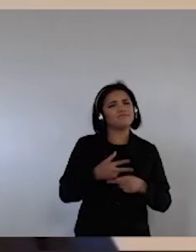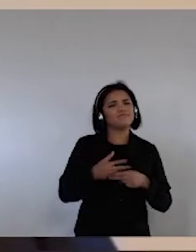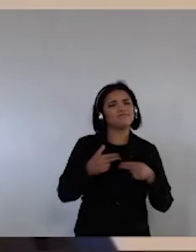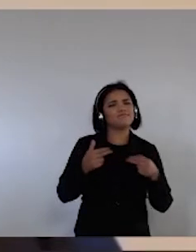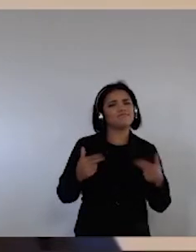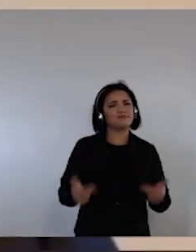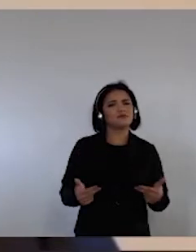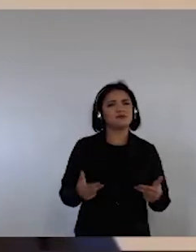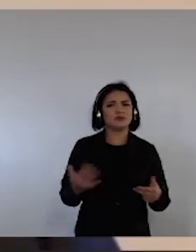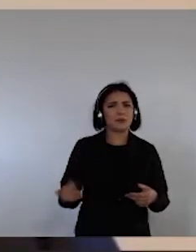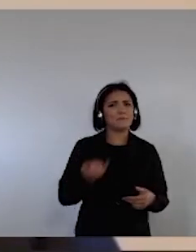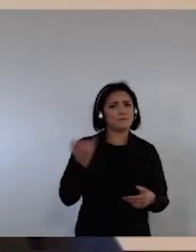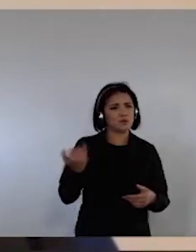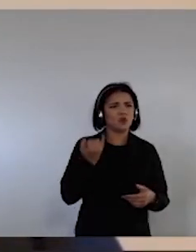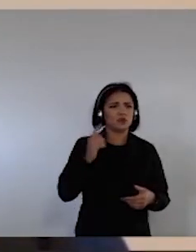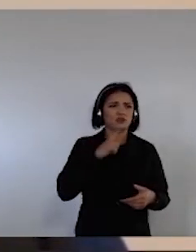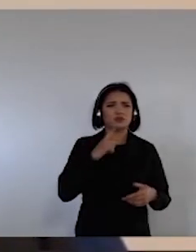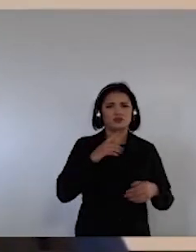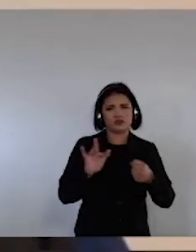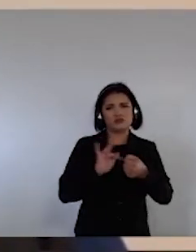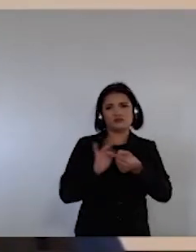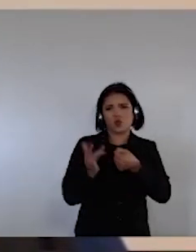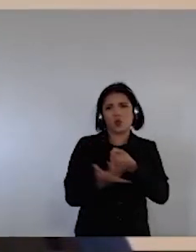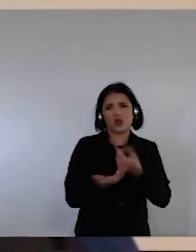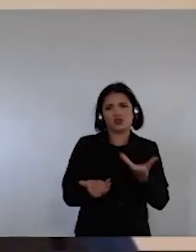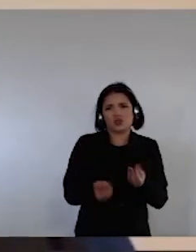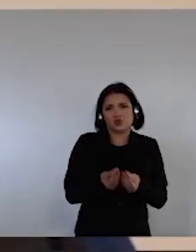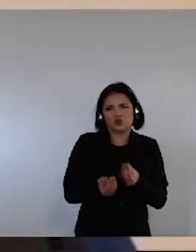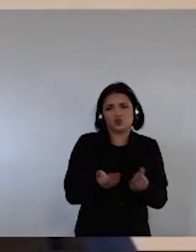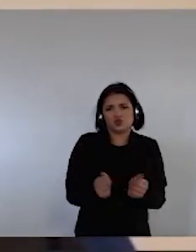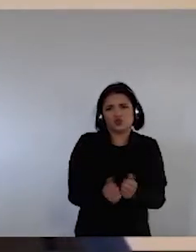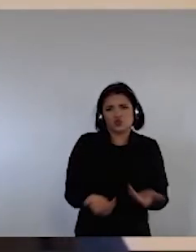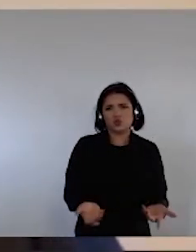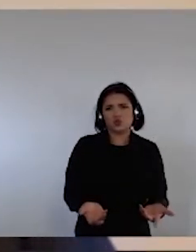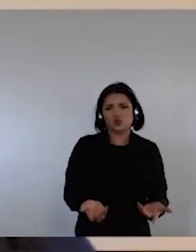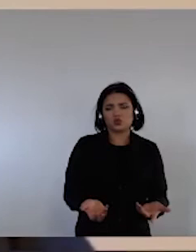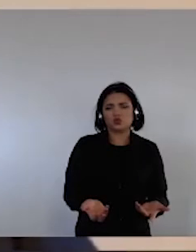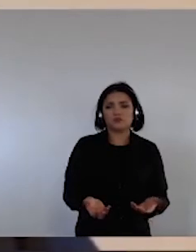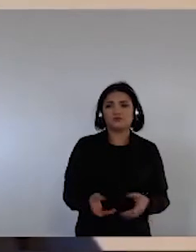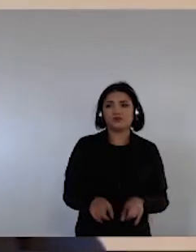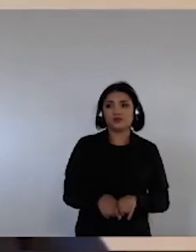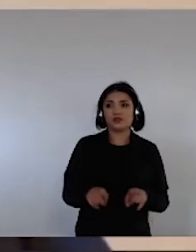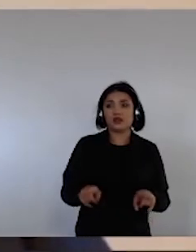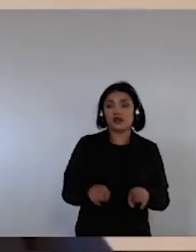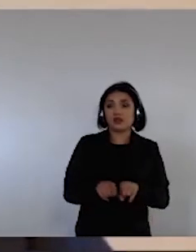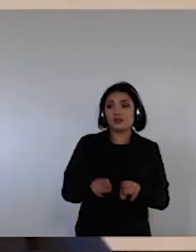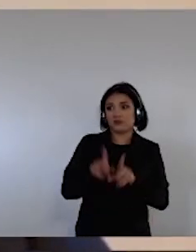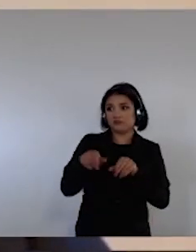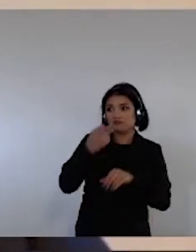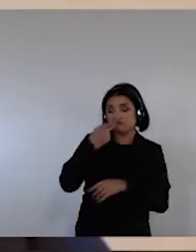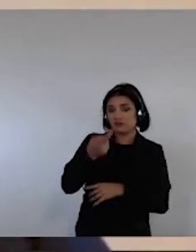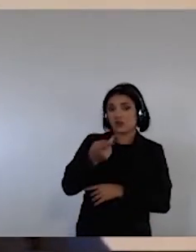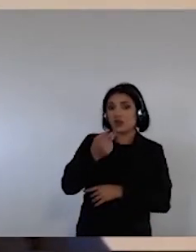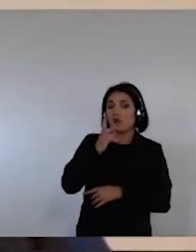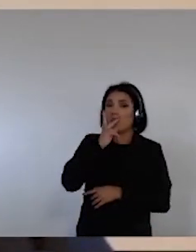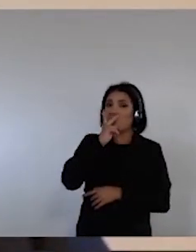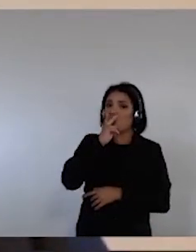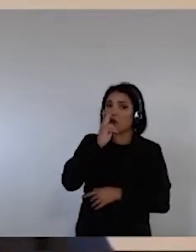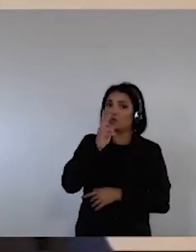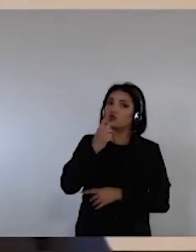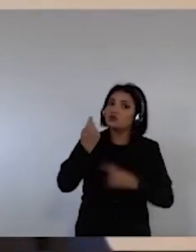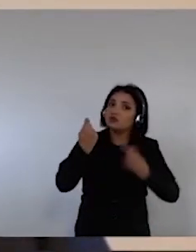em que o autor da decisão cita 3, 4 acórdãos que estão alinhados com a sua convicção. Ele poderia